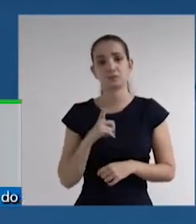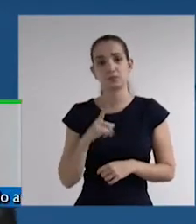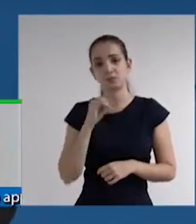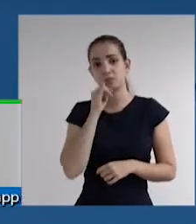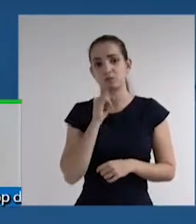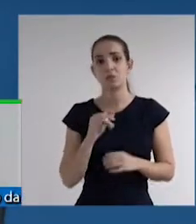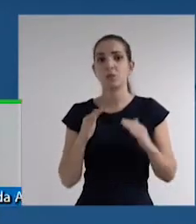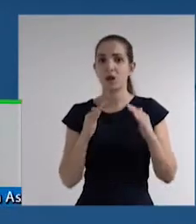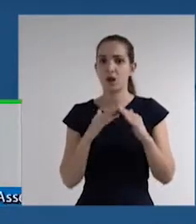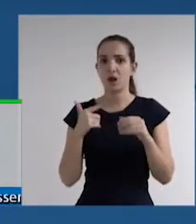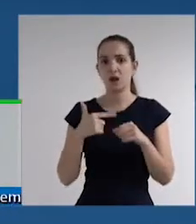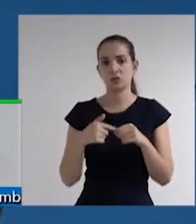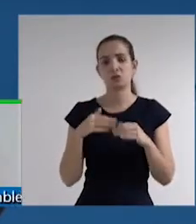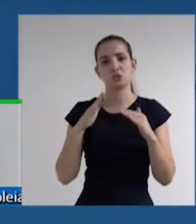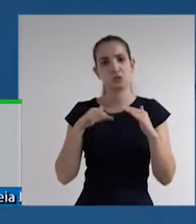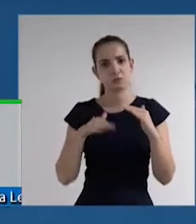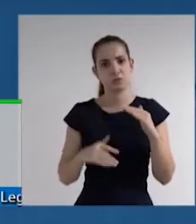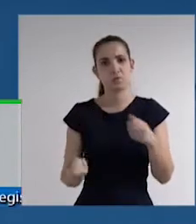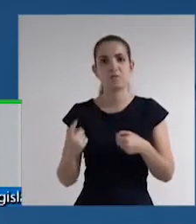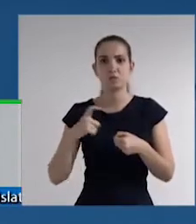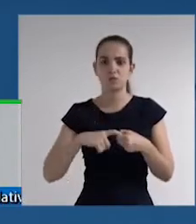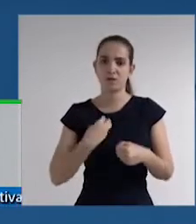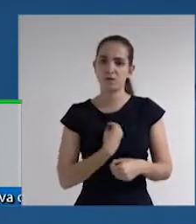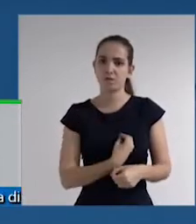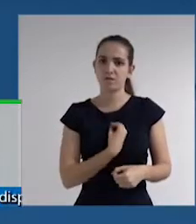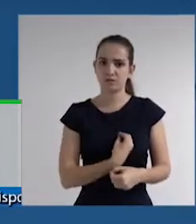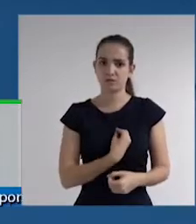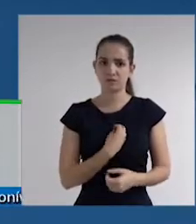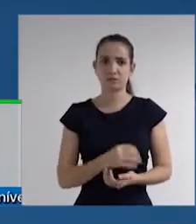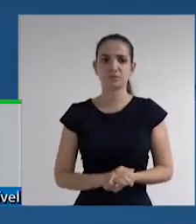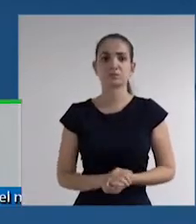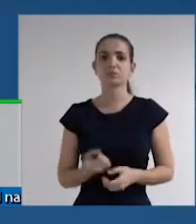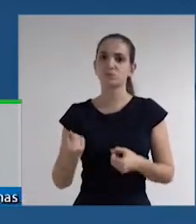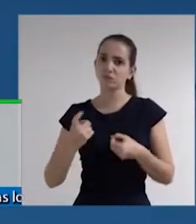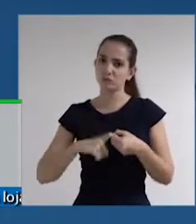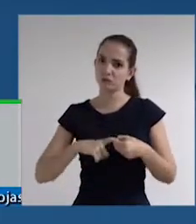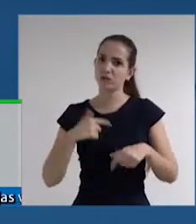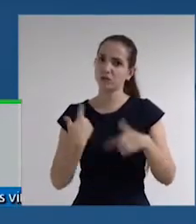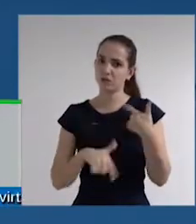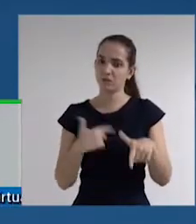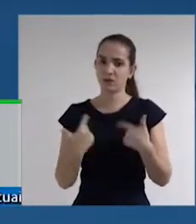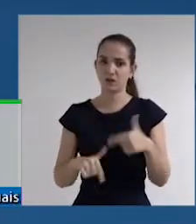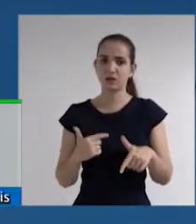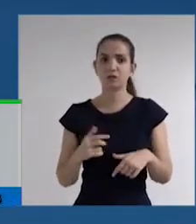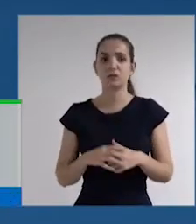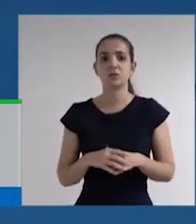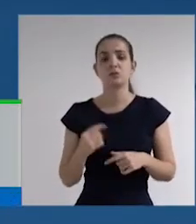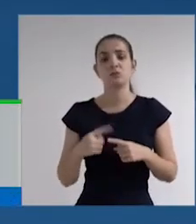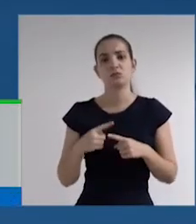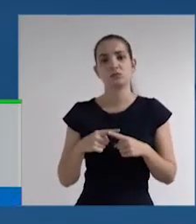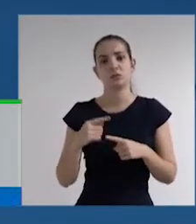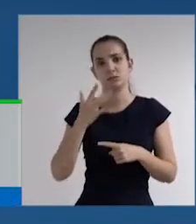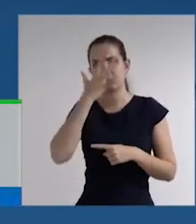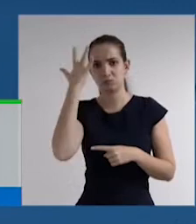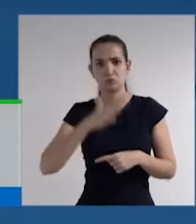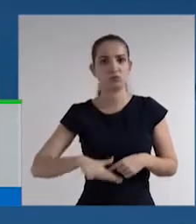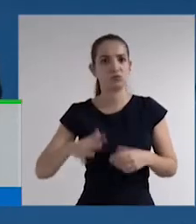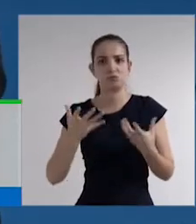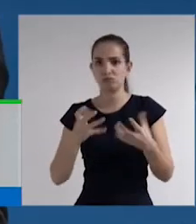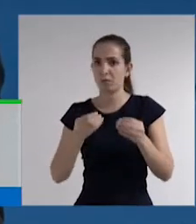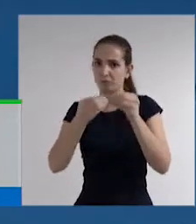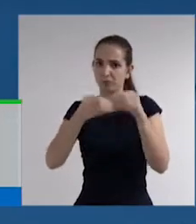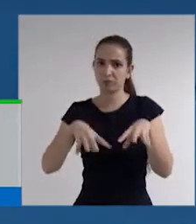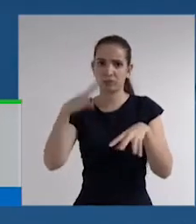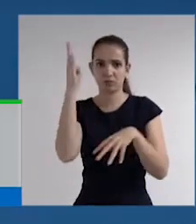bomba, voltar à vida, voltar à produção, porque a quem interessa quebrar o Brasil? Boa. Né?